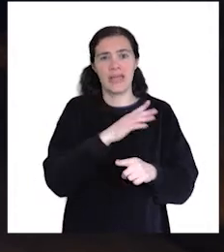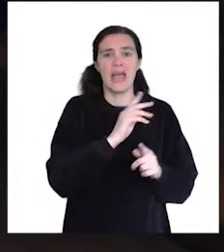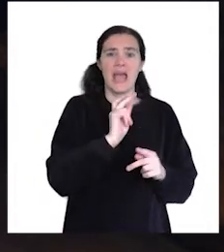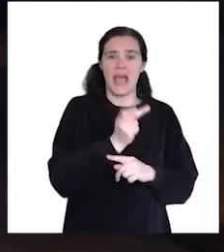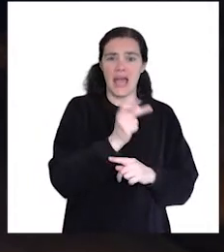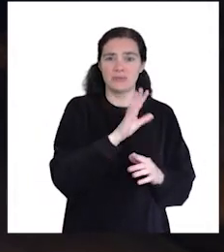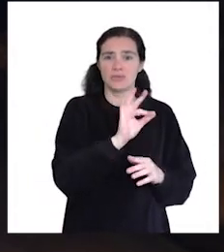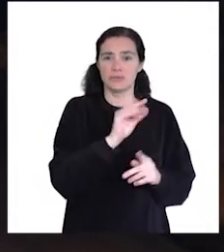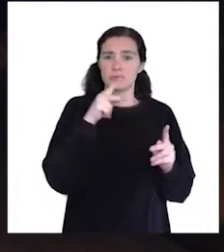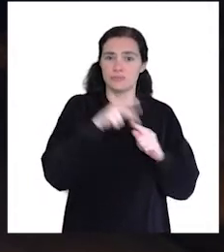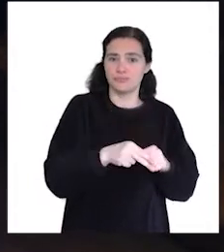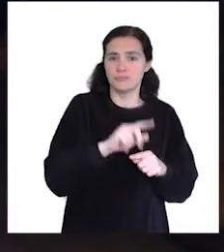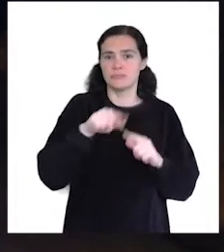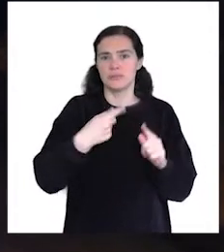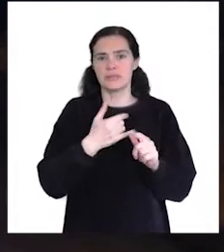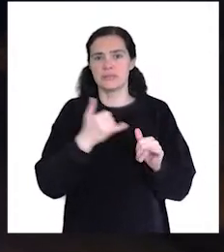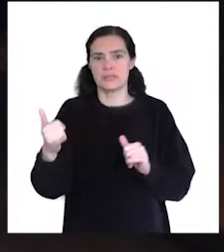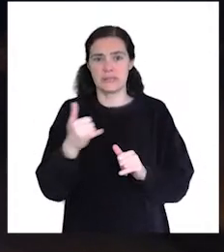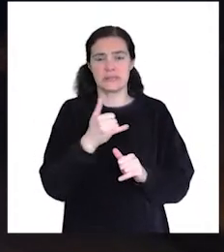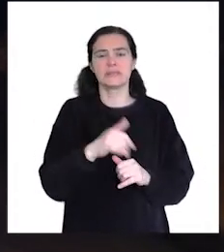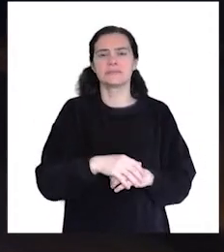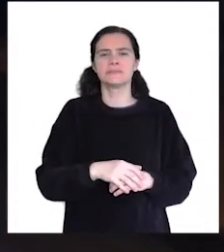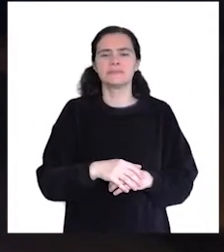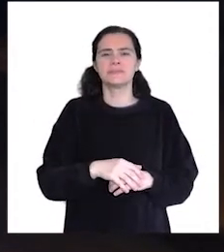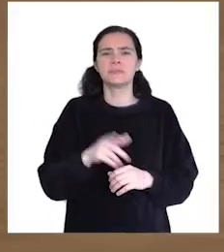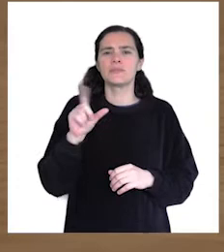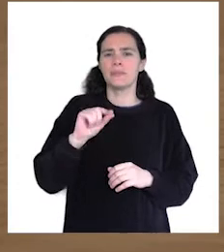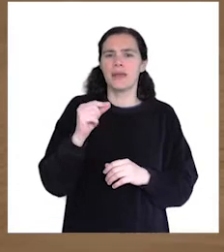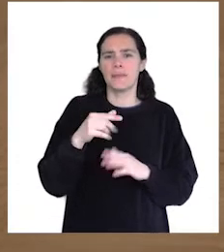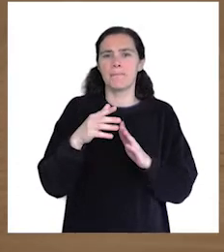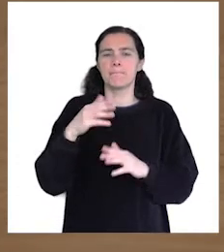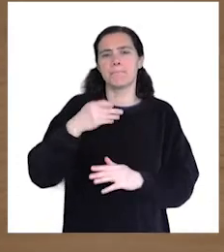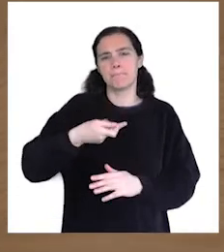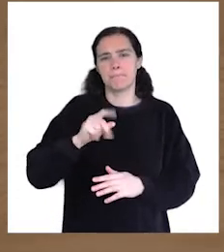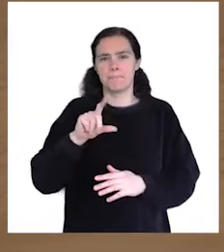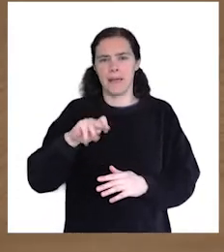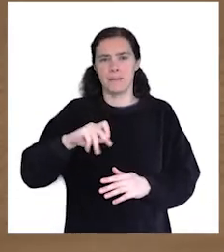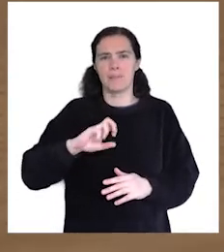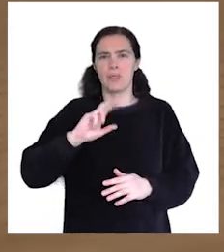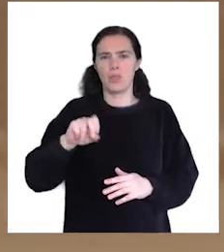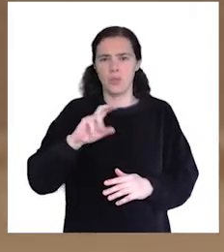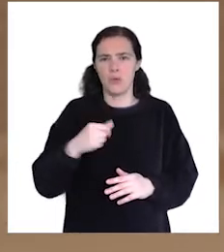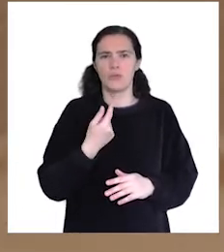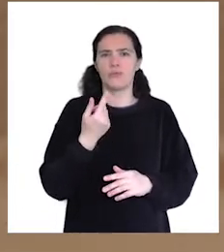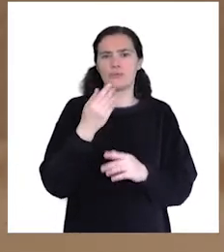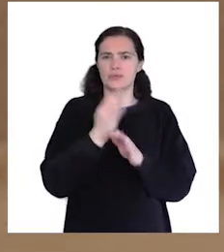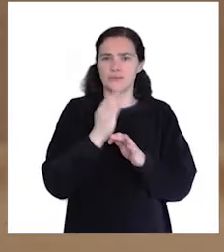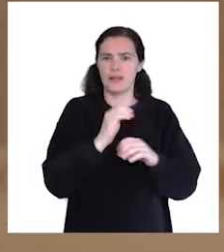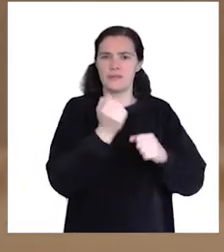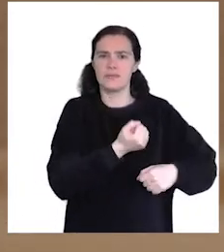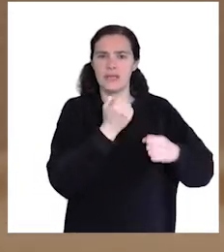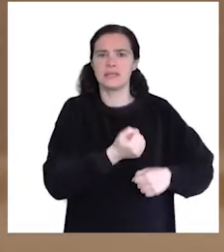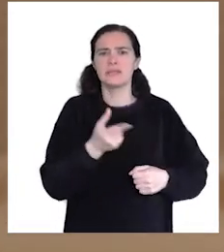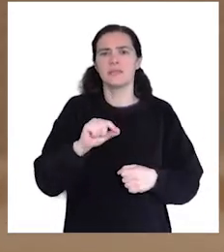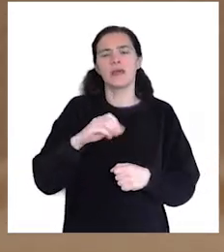interrupção de 14 anos que seguiu a Aniki Bobó, mas também a Palma de Ouro, do Festival de Veneza, o Leopardo, do Festival